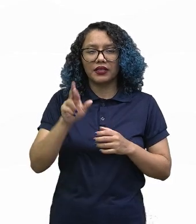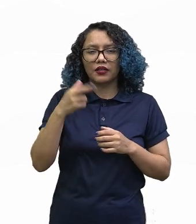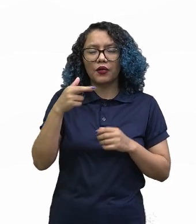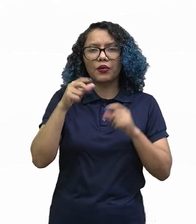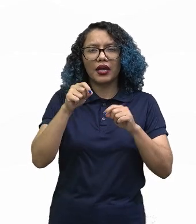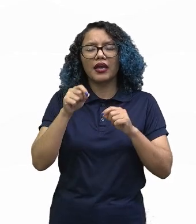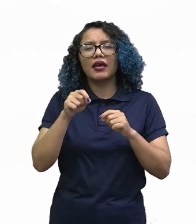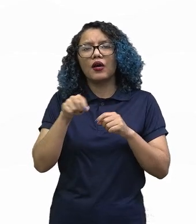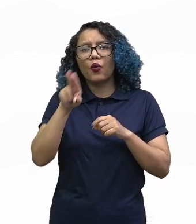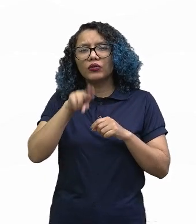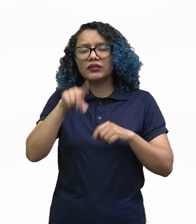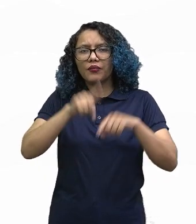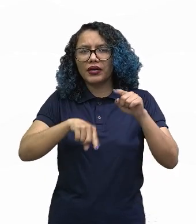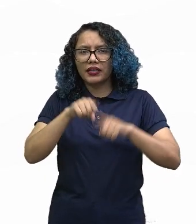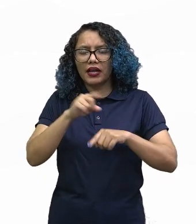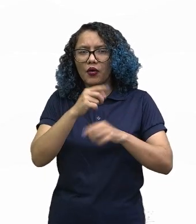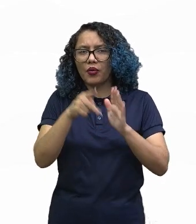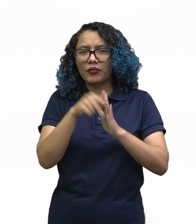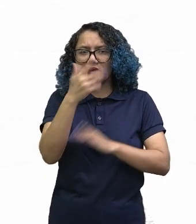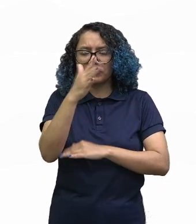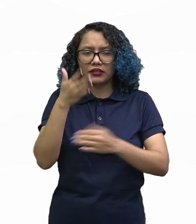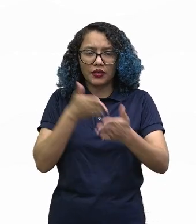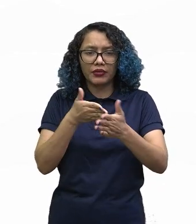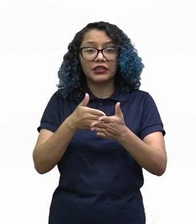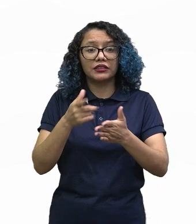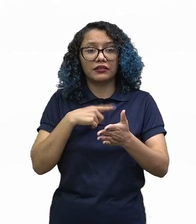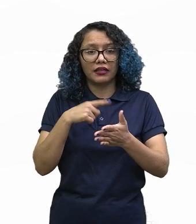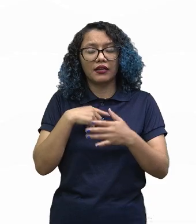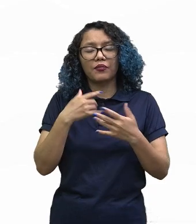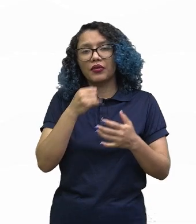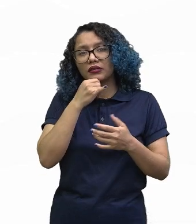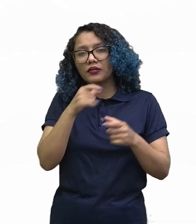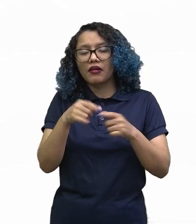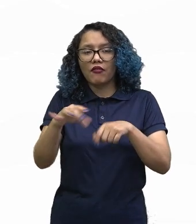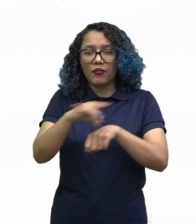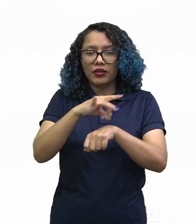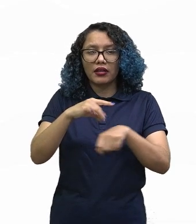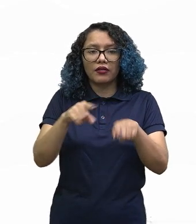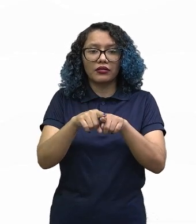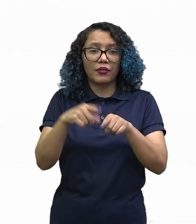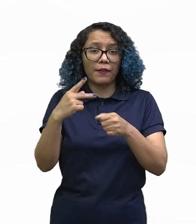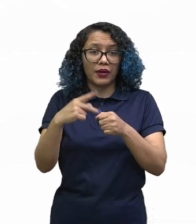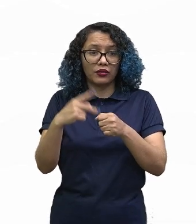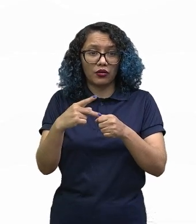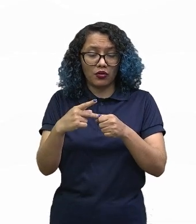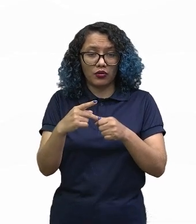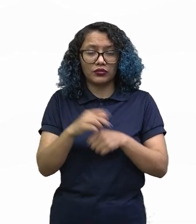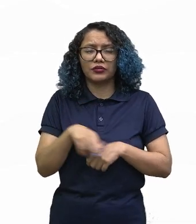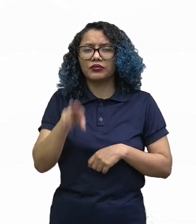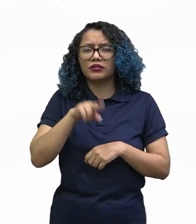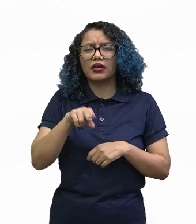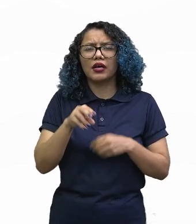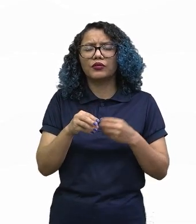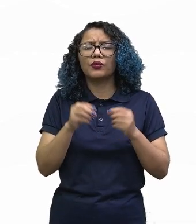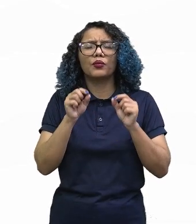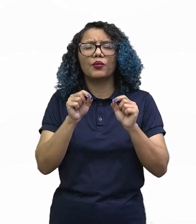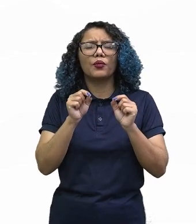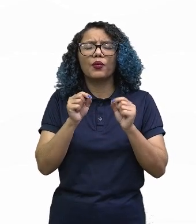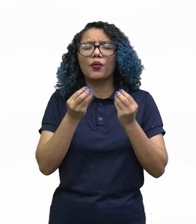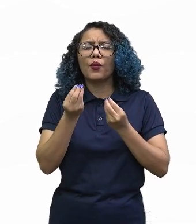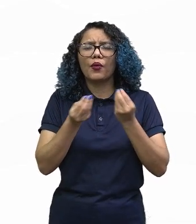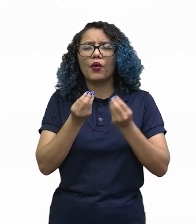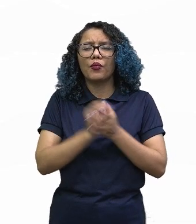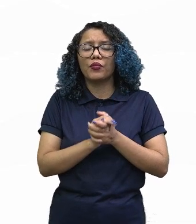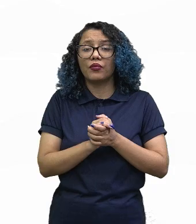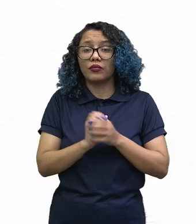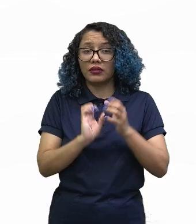na natureza. O carvão mineral e o petróleo são exemplos dessas fontes, e eles são usados, por exemplo, na queima nas